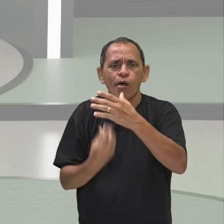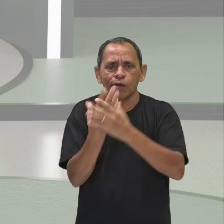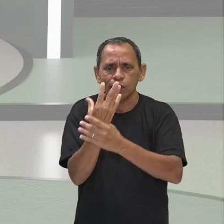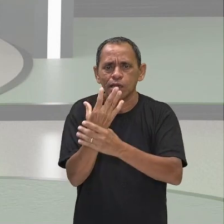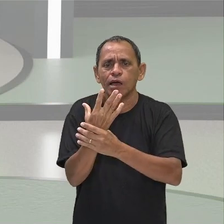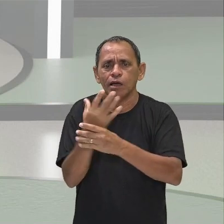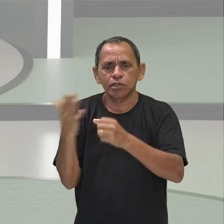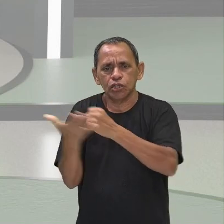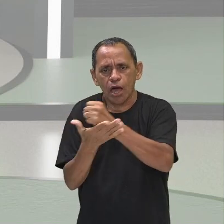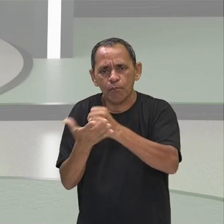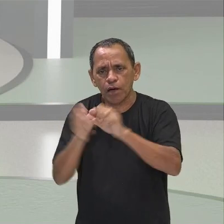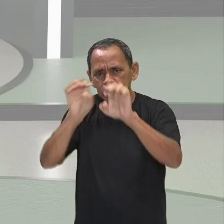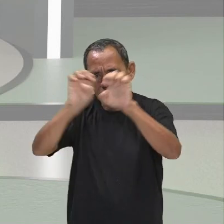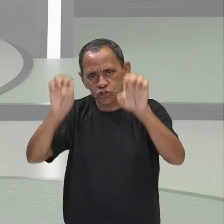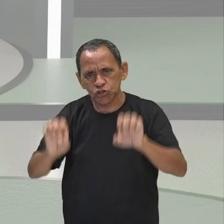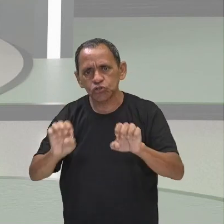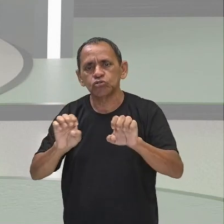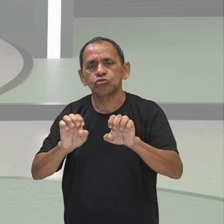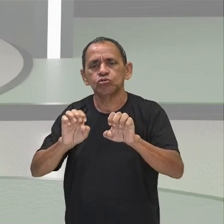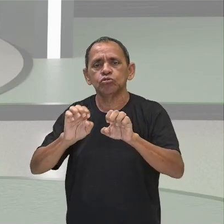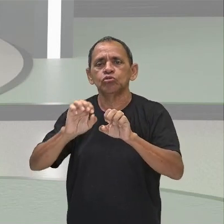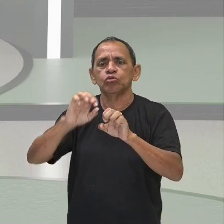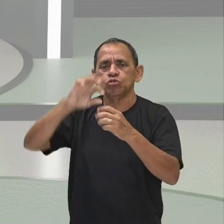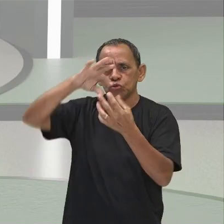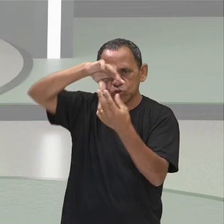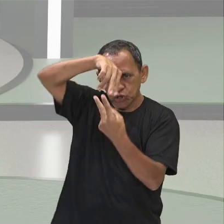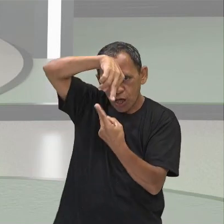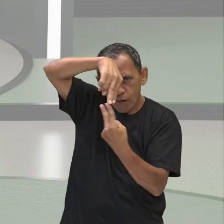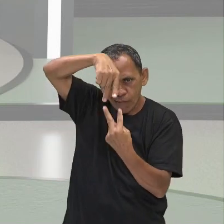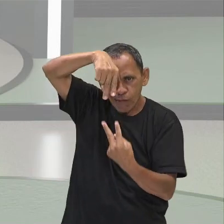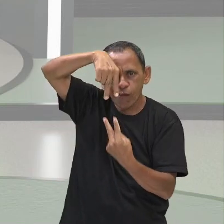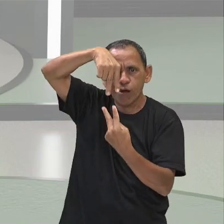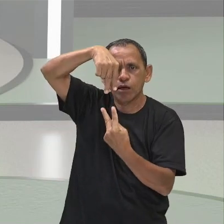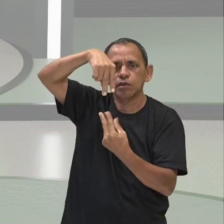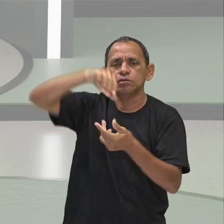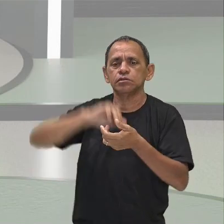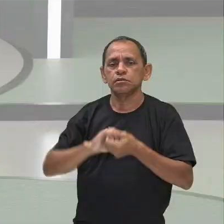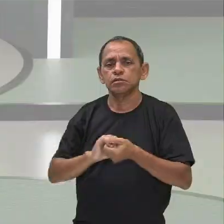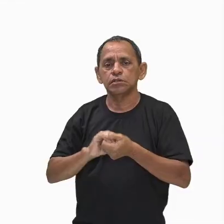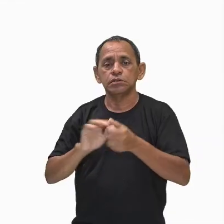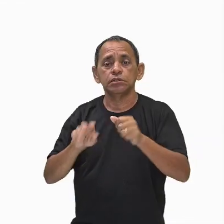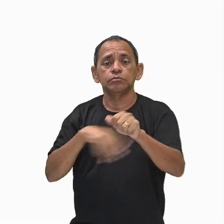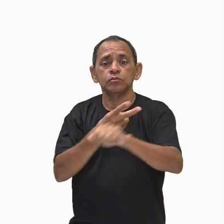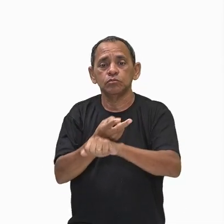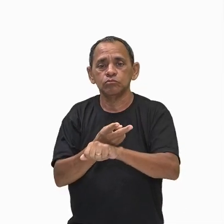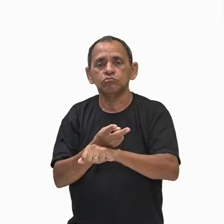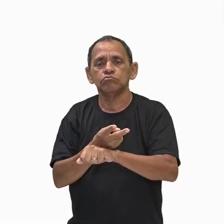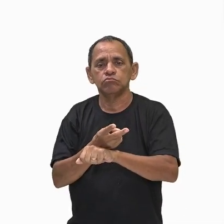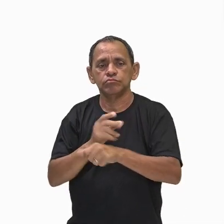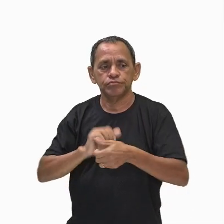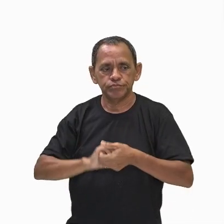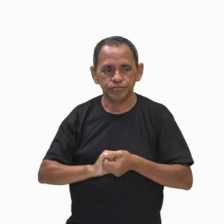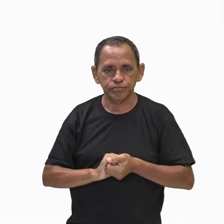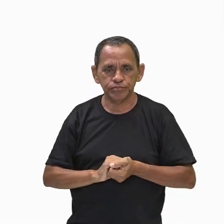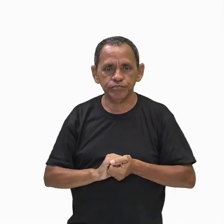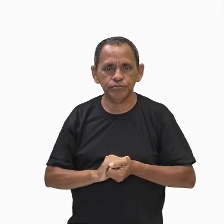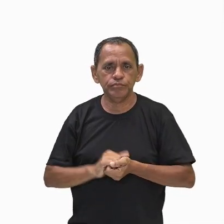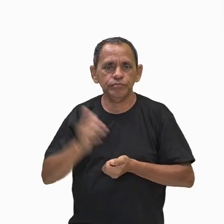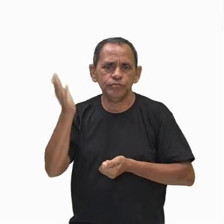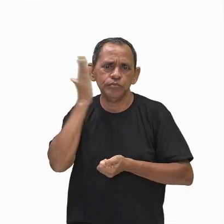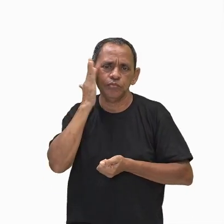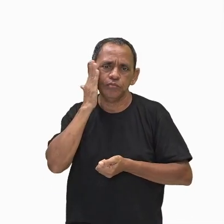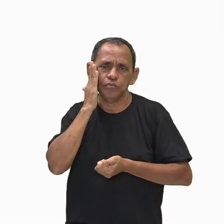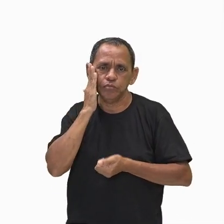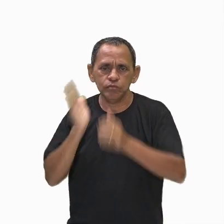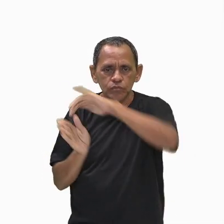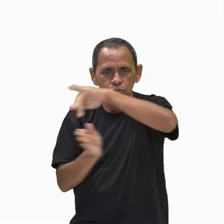essa estrutura de dupla hélice, logo após a transcrição. Aí vamos entender aí um outro